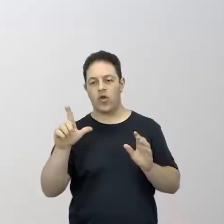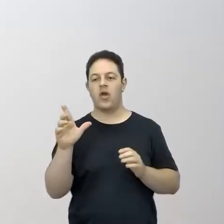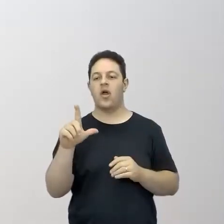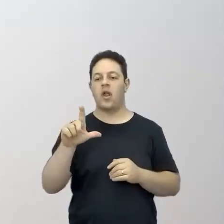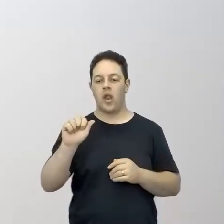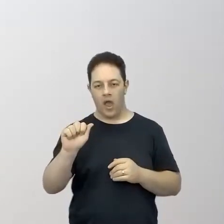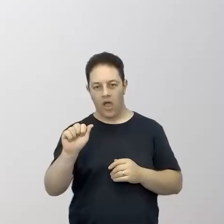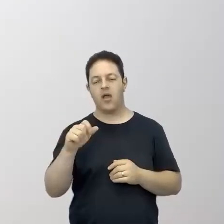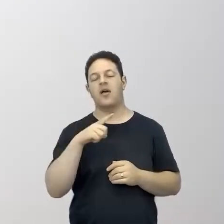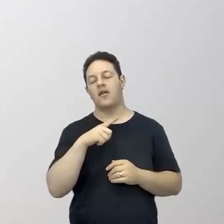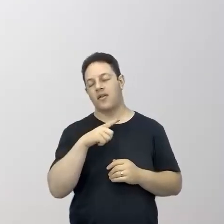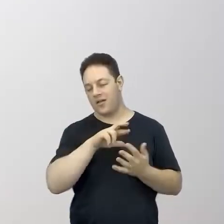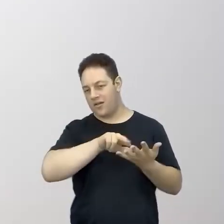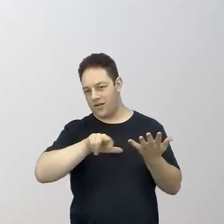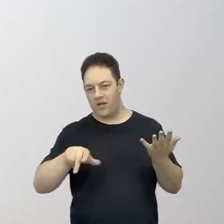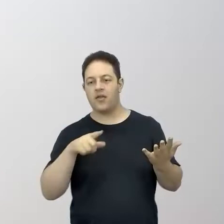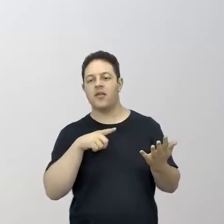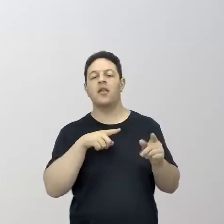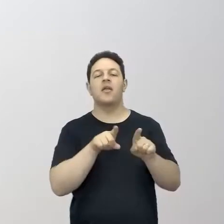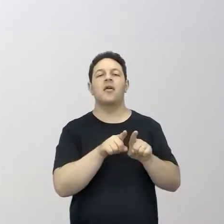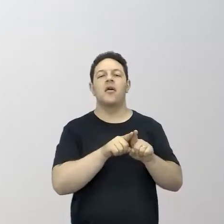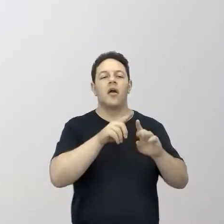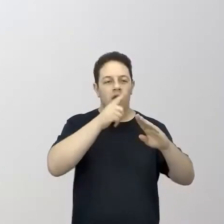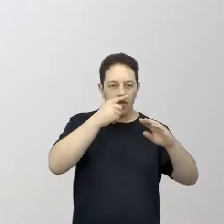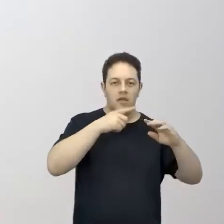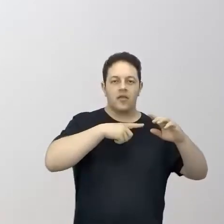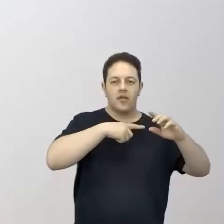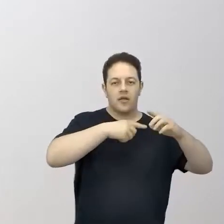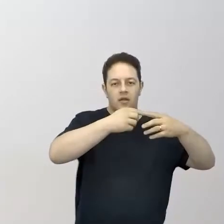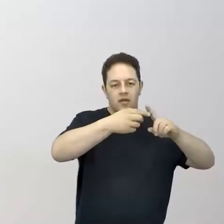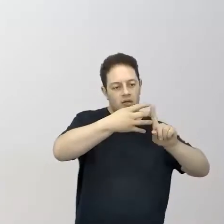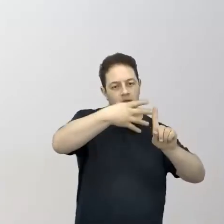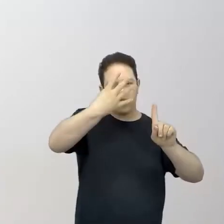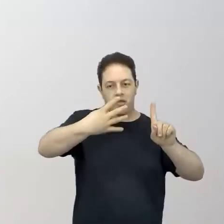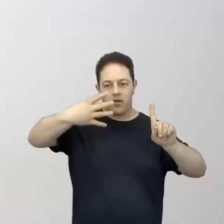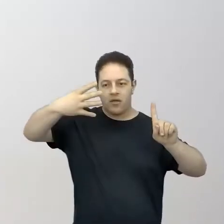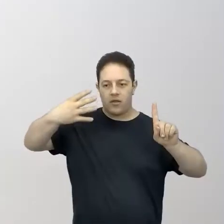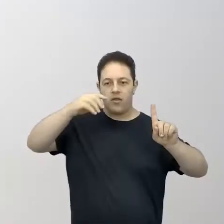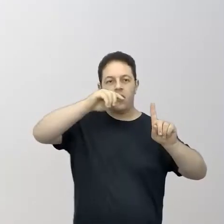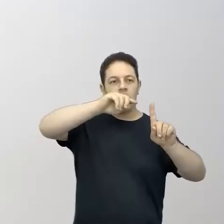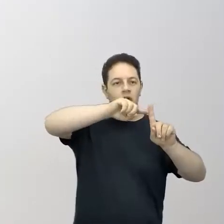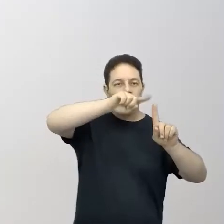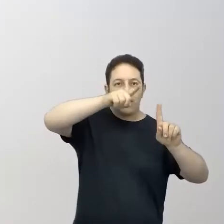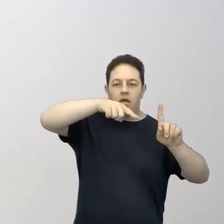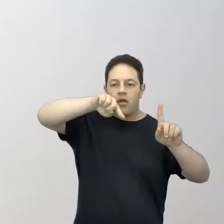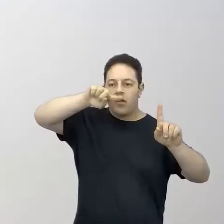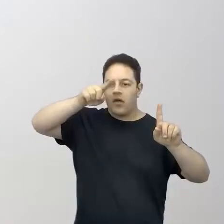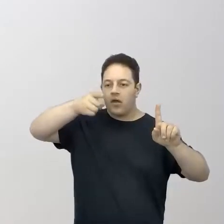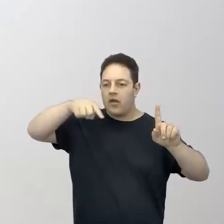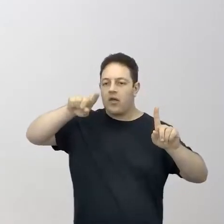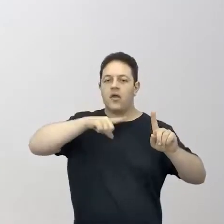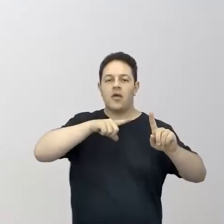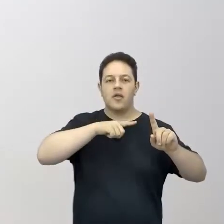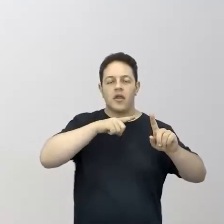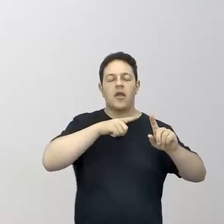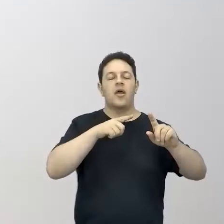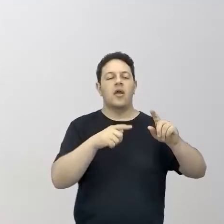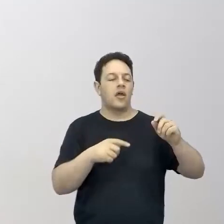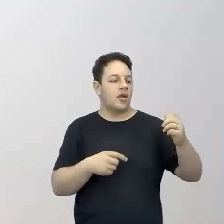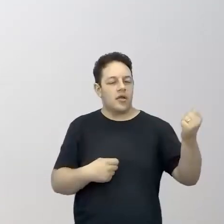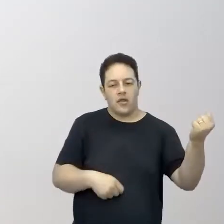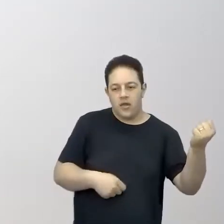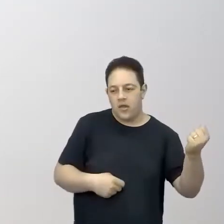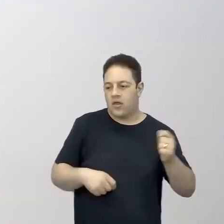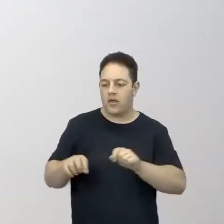sistema tonal, que tem a ver com a harmonia, que tem a ver com quais notas tocadas em conjunto, né? Ao mesmo tempo